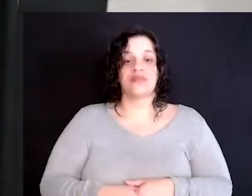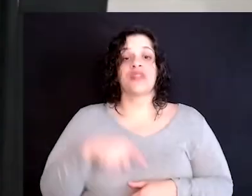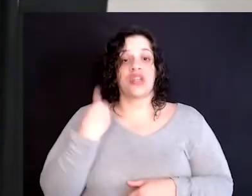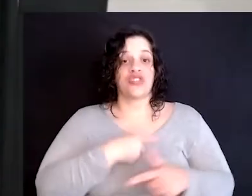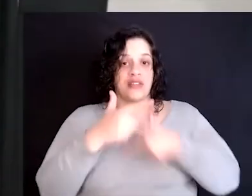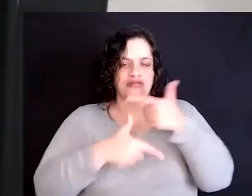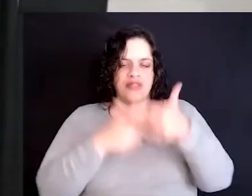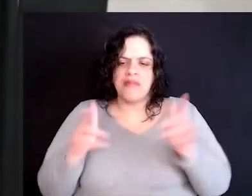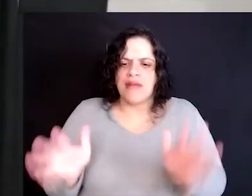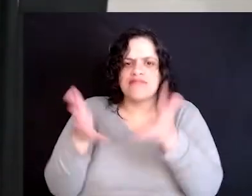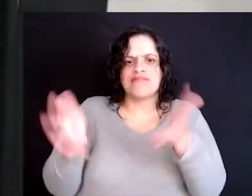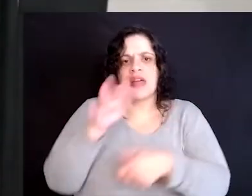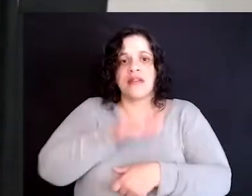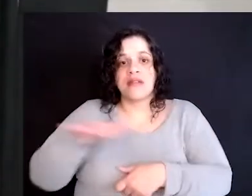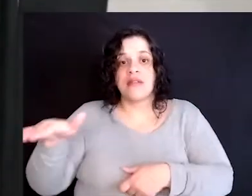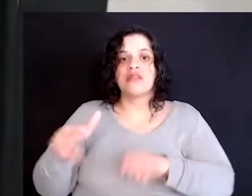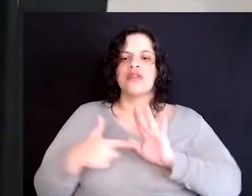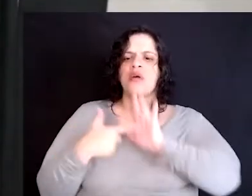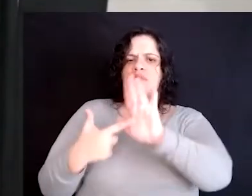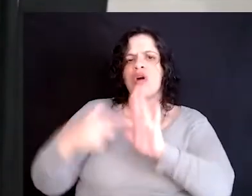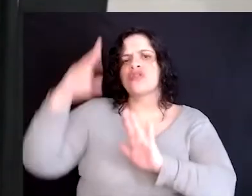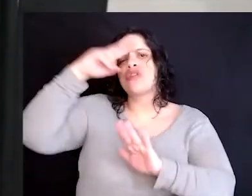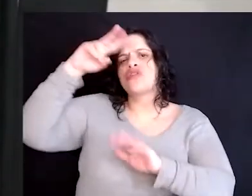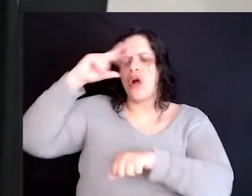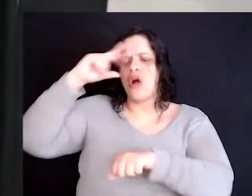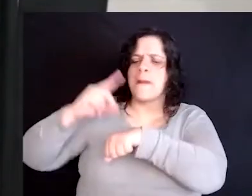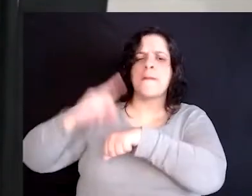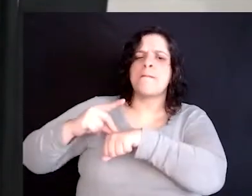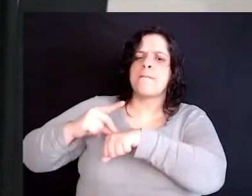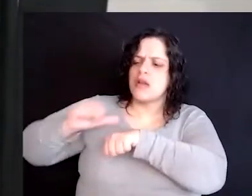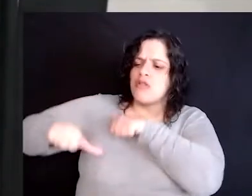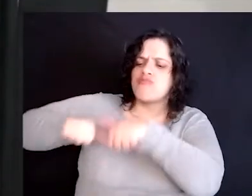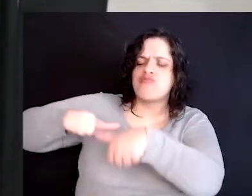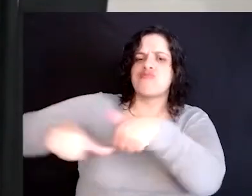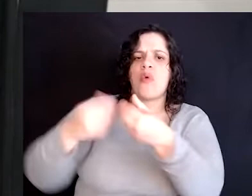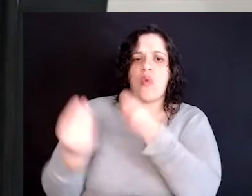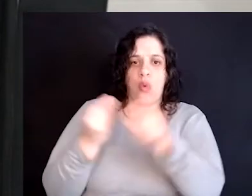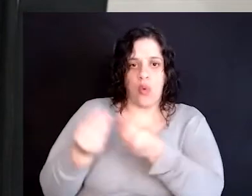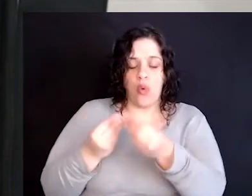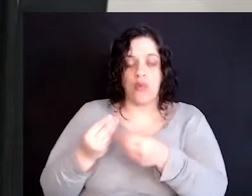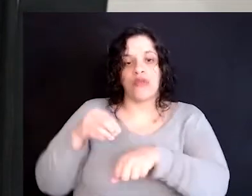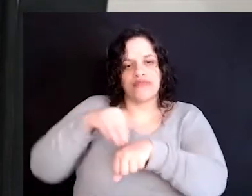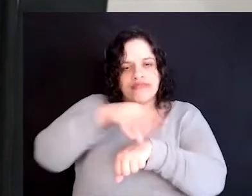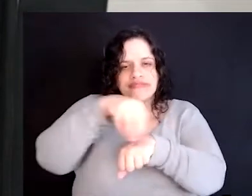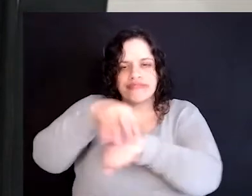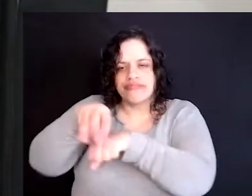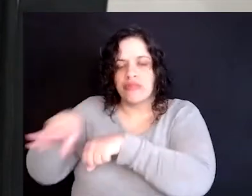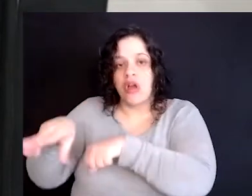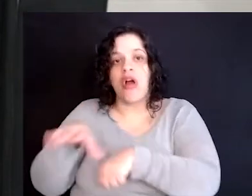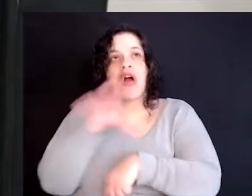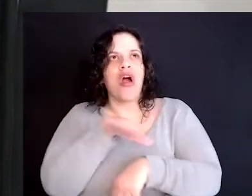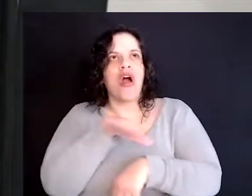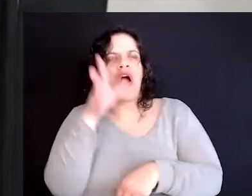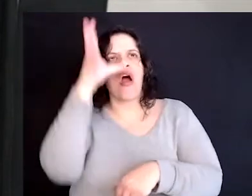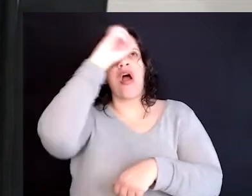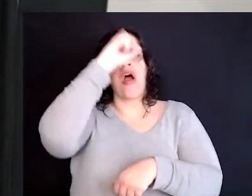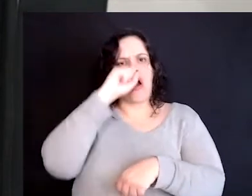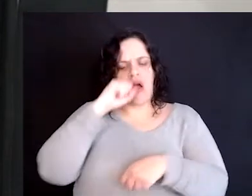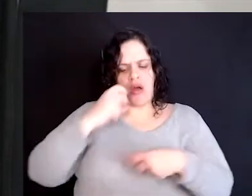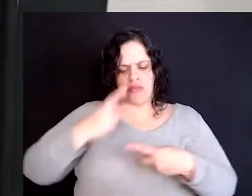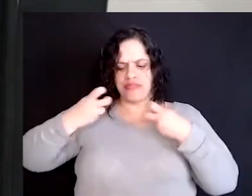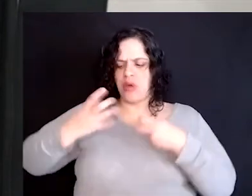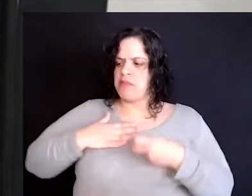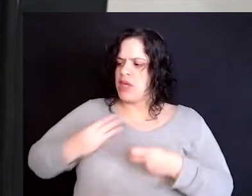Trabalhamos com as crianças, trouxemos um pouquinho da história da pedra, aonde foi transmitido, através disso, as crianças